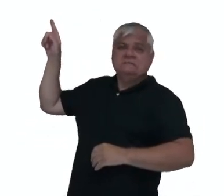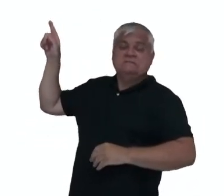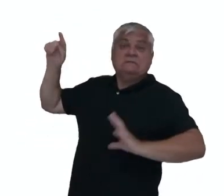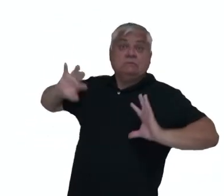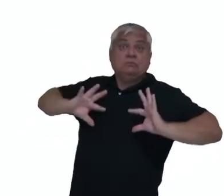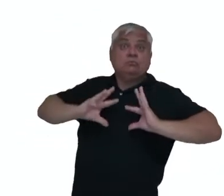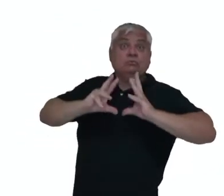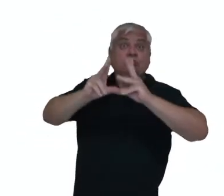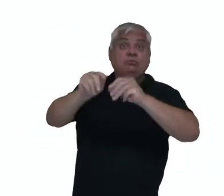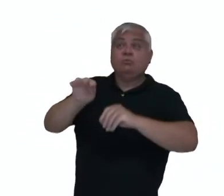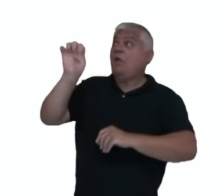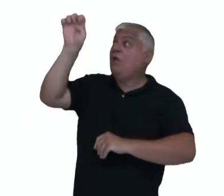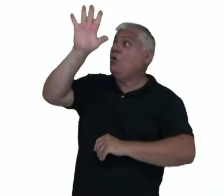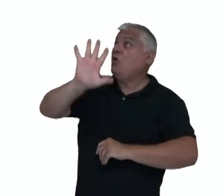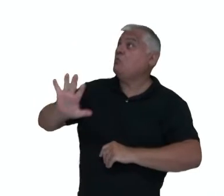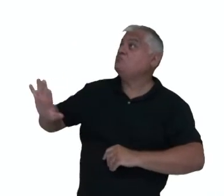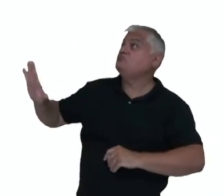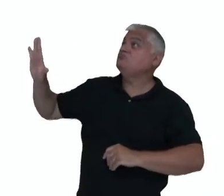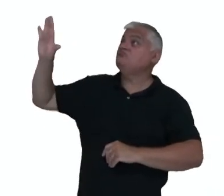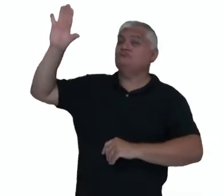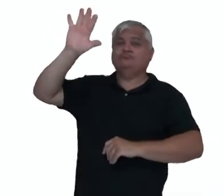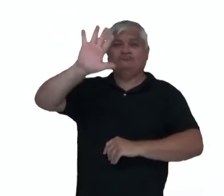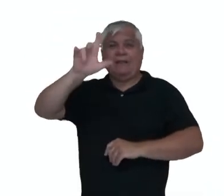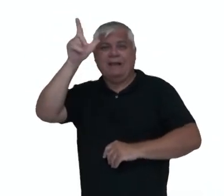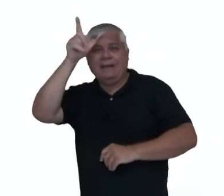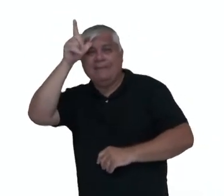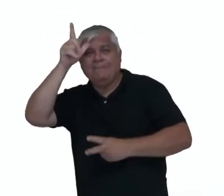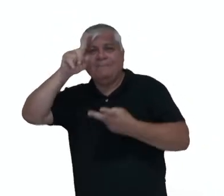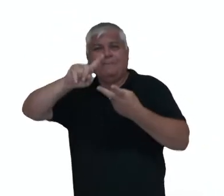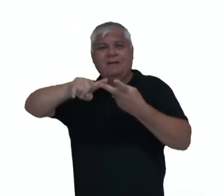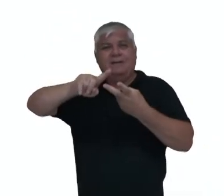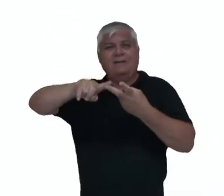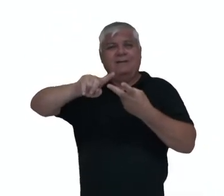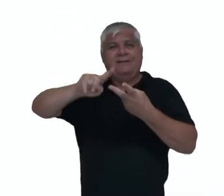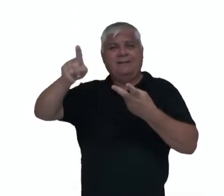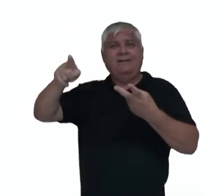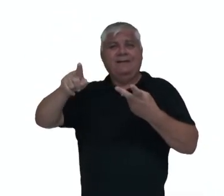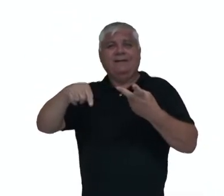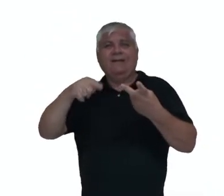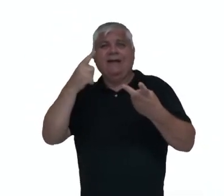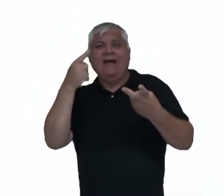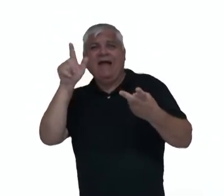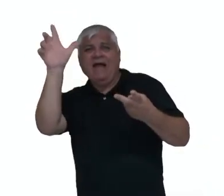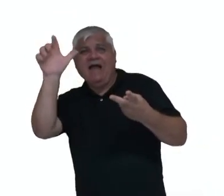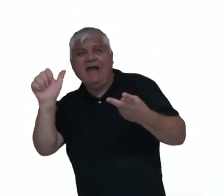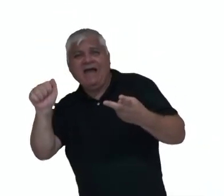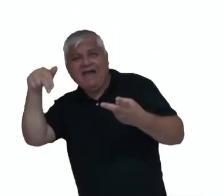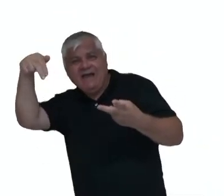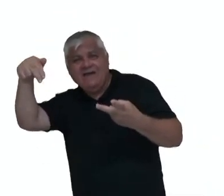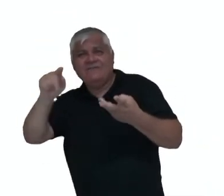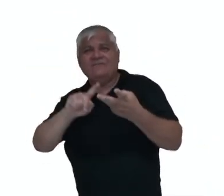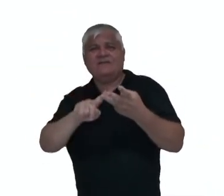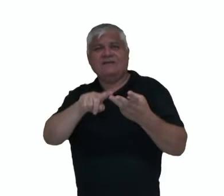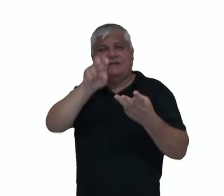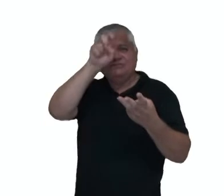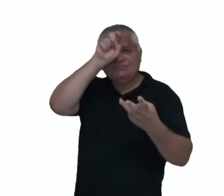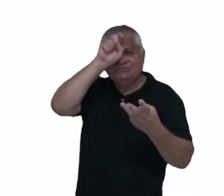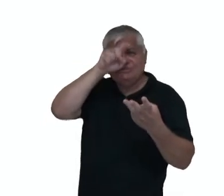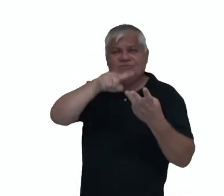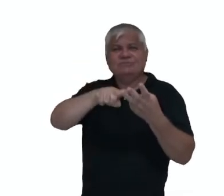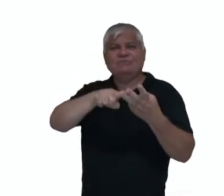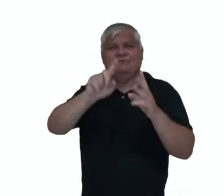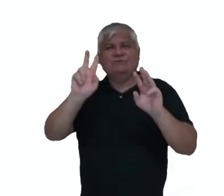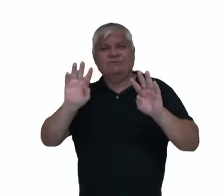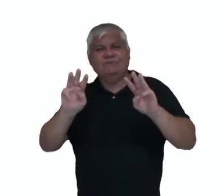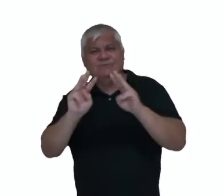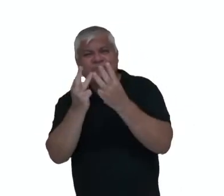Europa continental, chegando ali na fronteira com a Alemanha, parte do Reino Unido, norte da África, Egito, Jerusalém,